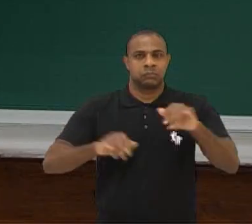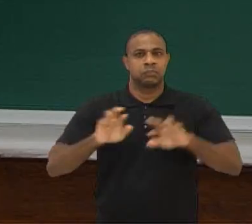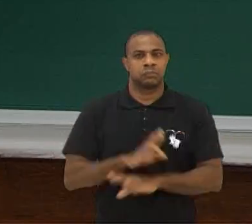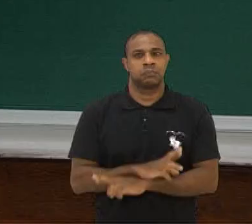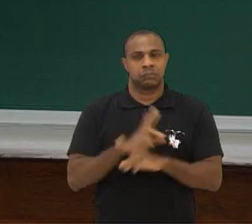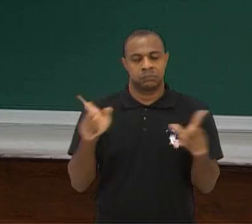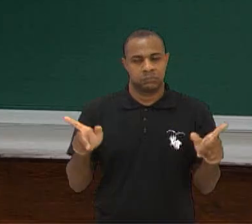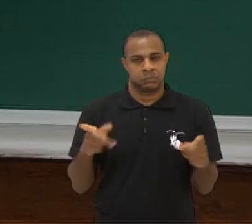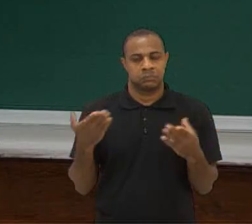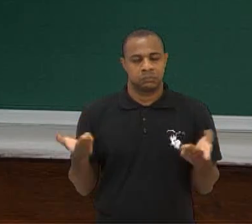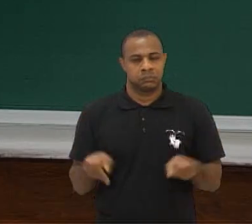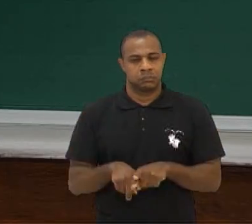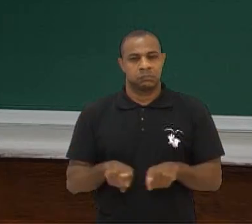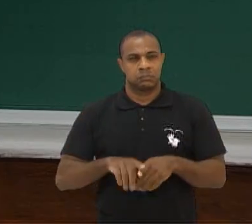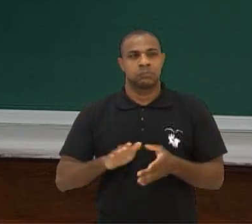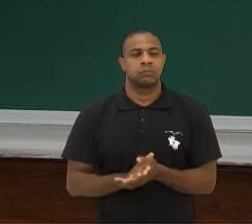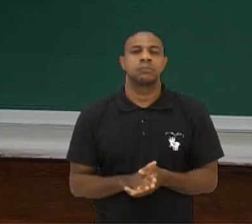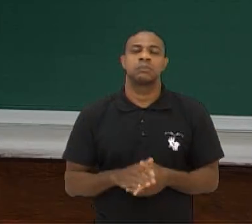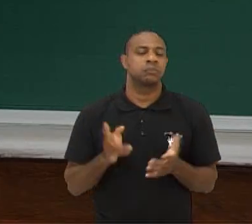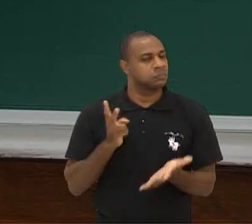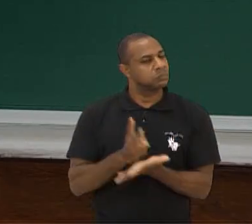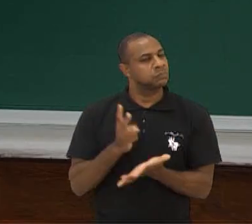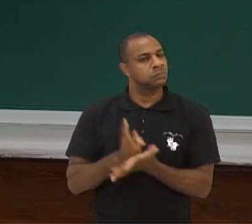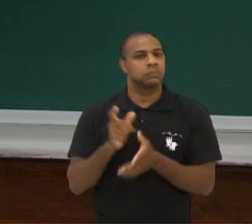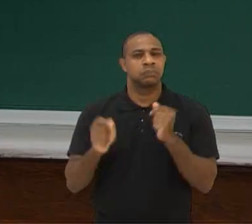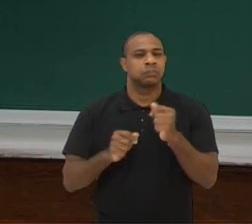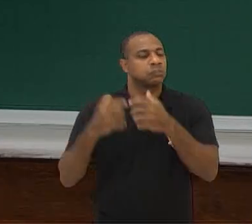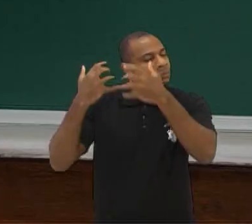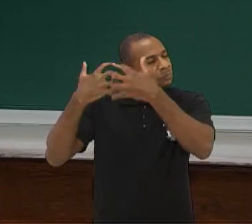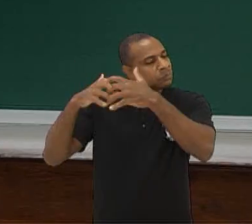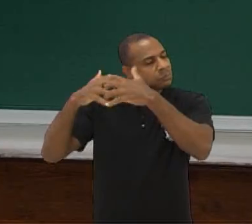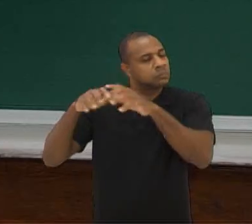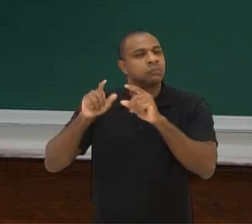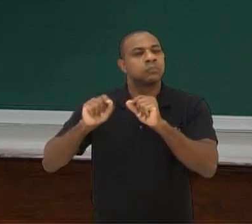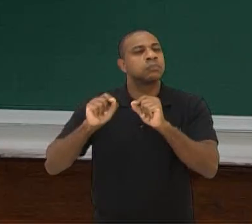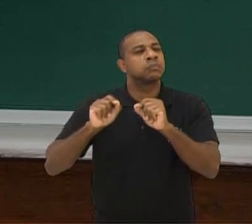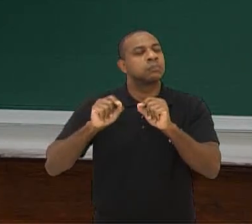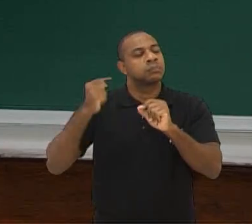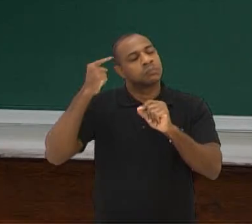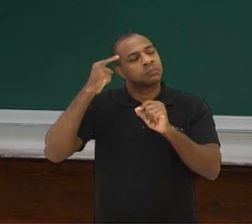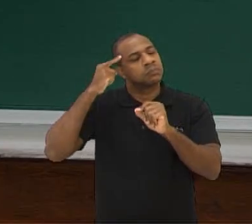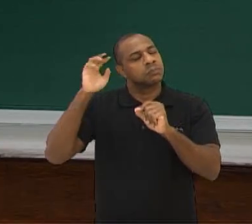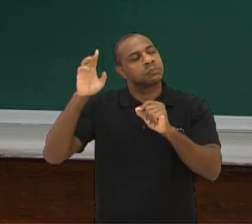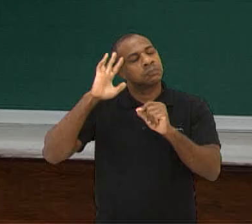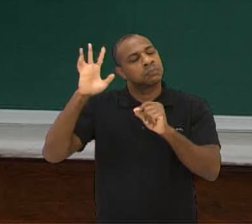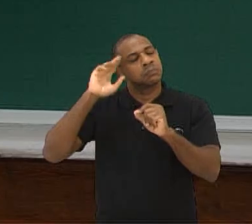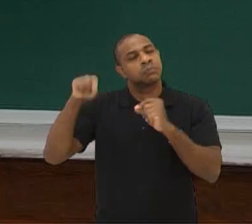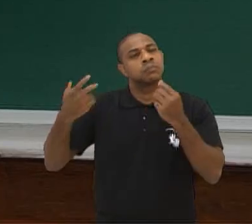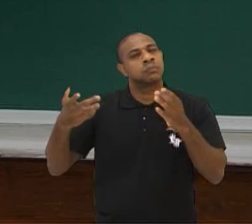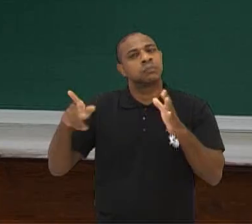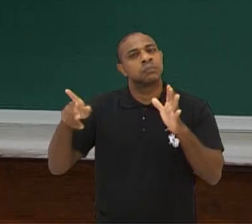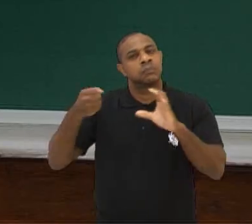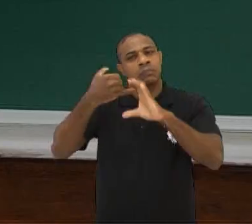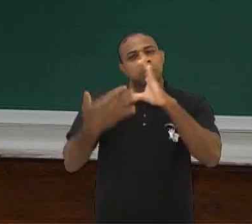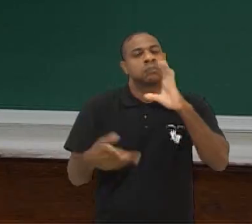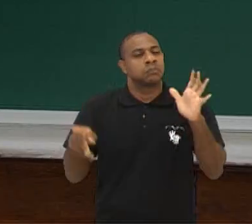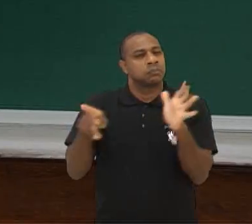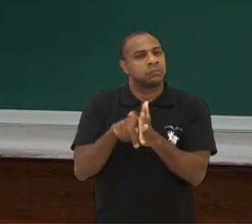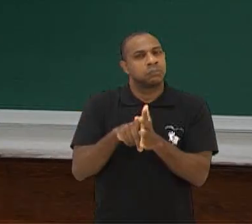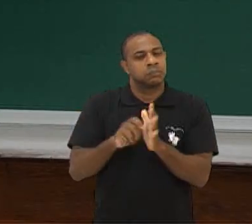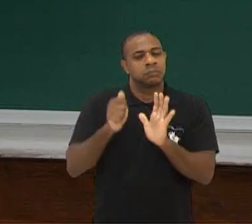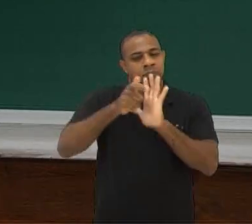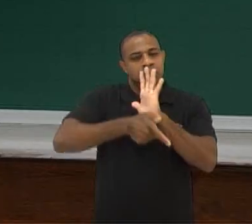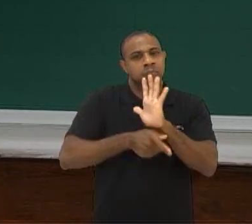vínhamos trabalhando, mas a gente continua refletindo, né, sobre quais são as características específicas deste